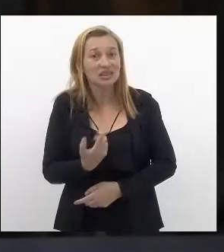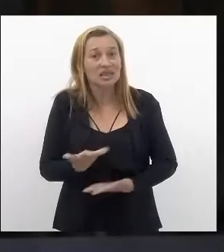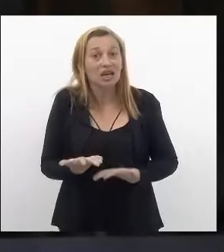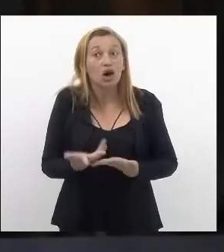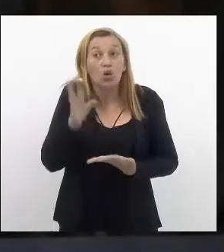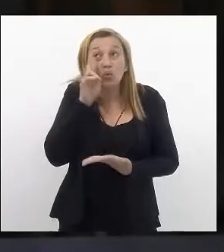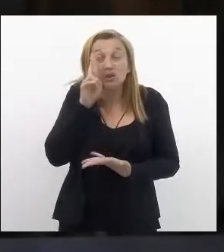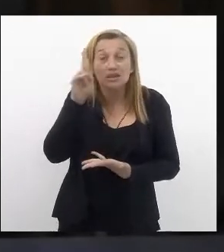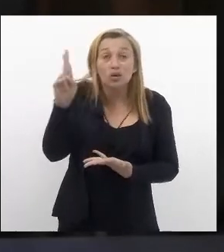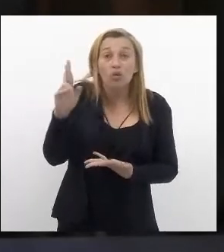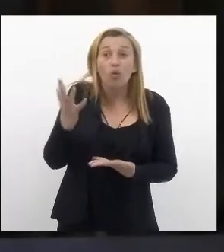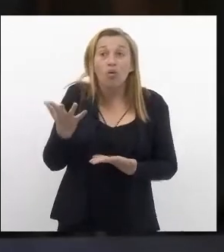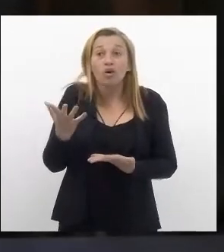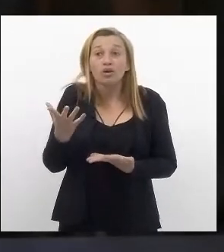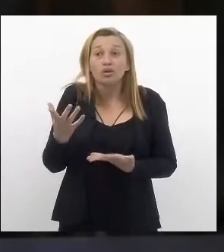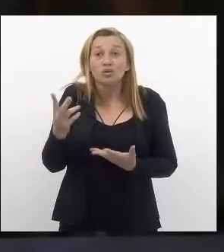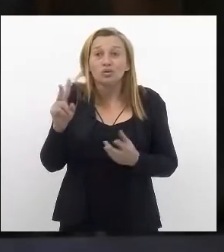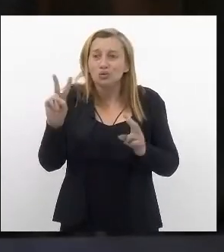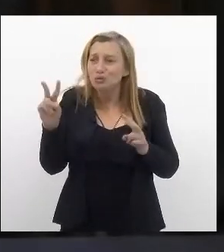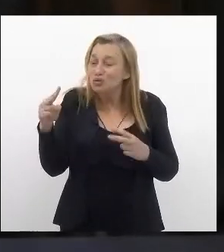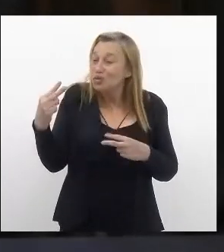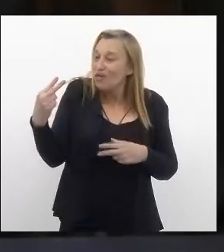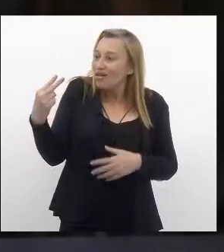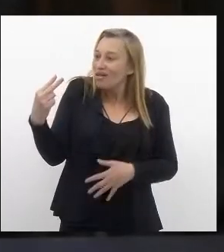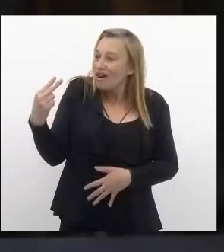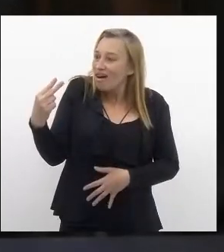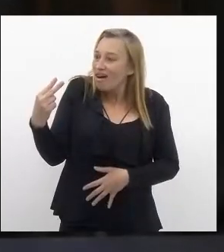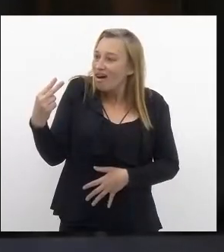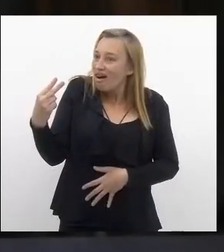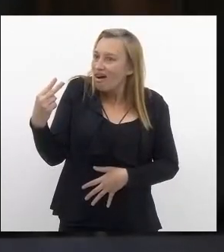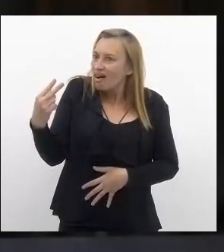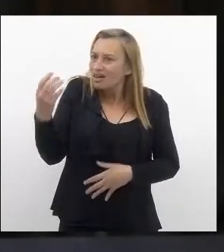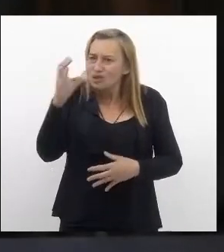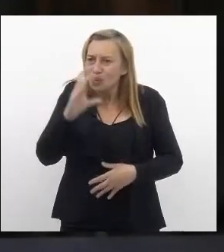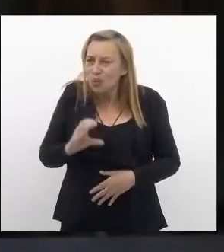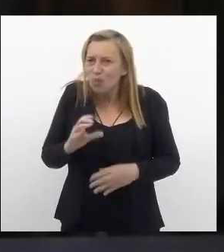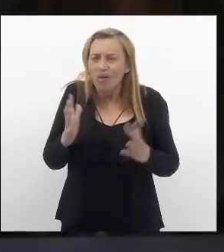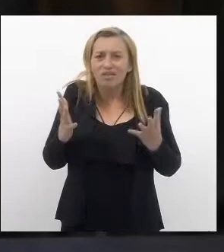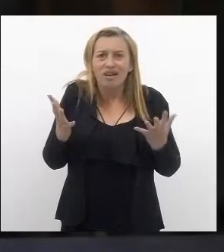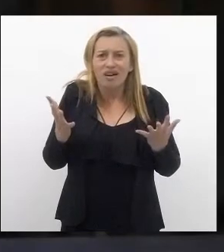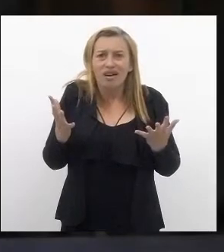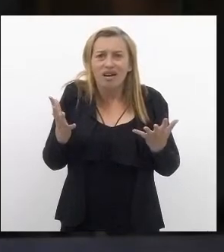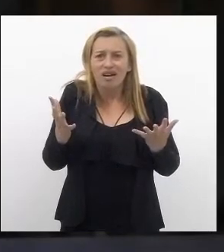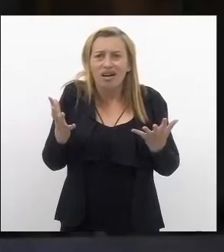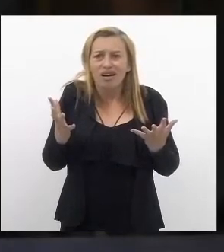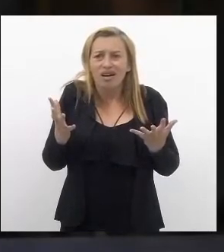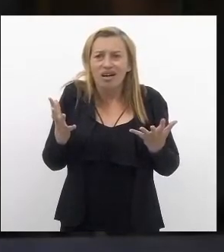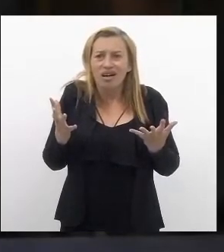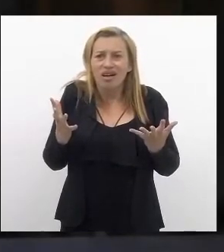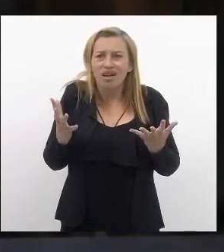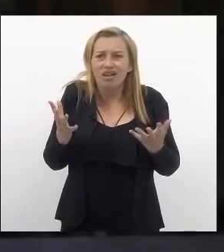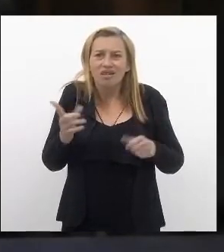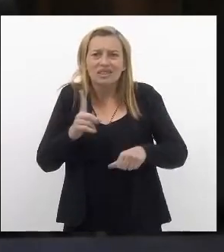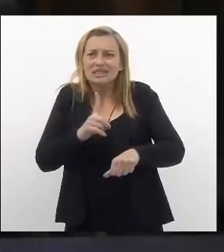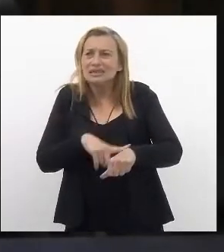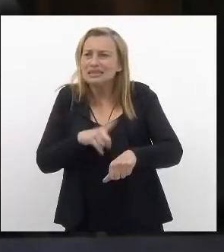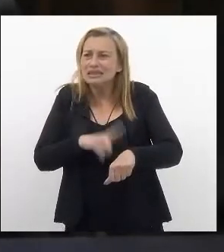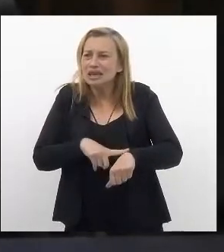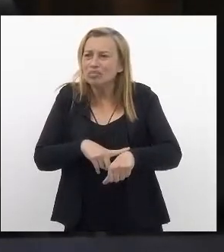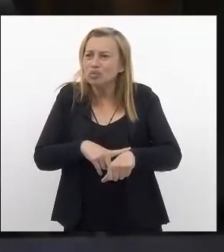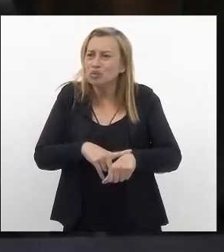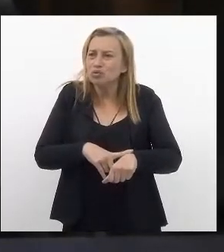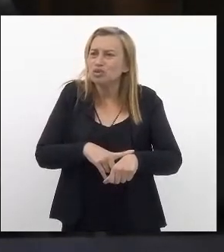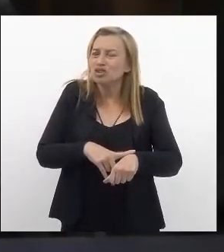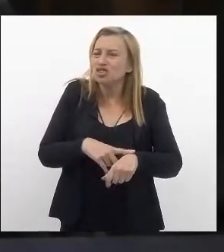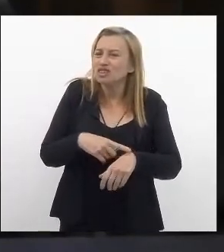O senhor nos olha, se comporta de uma forma que nesses tempos de tanta